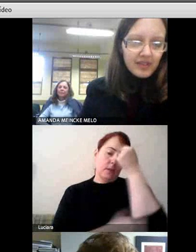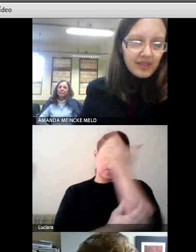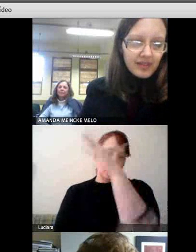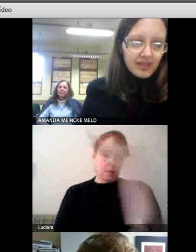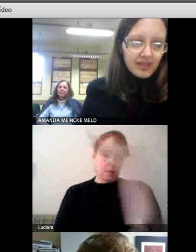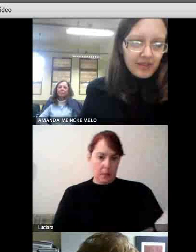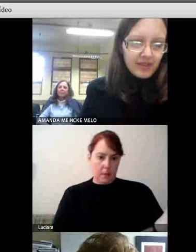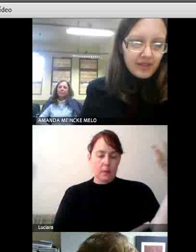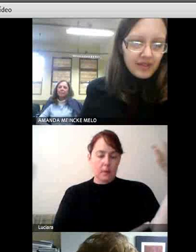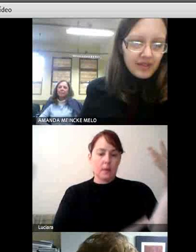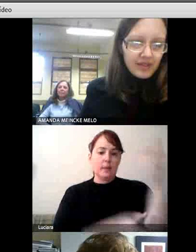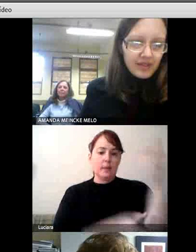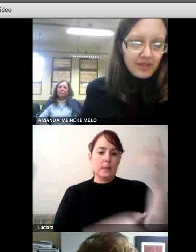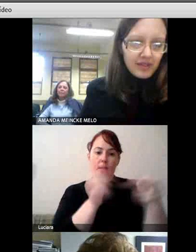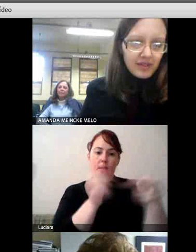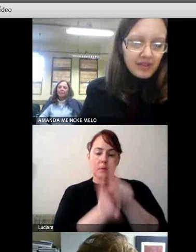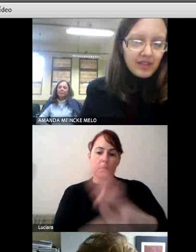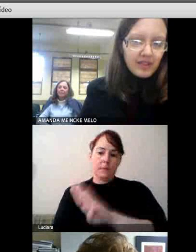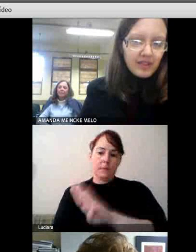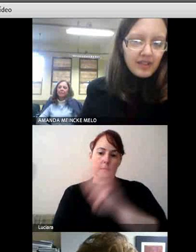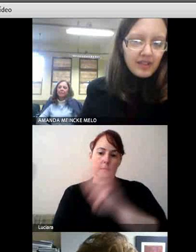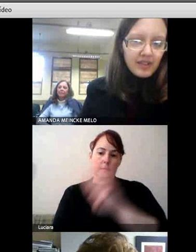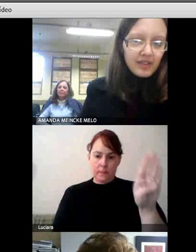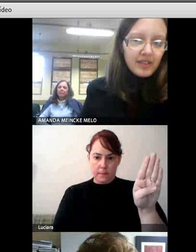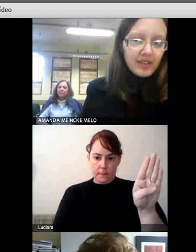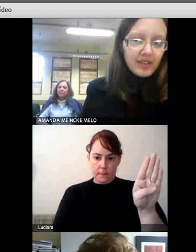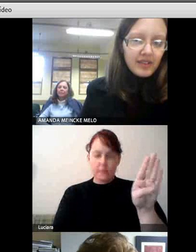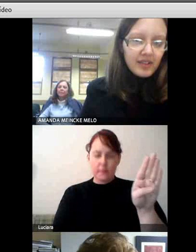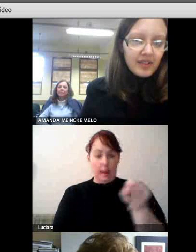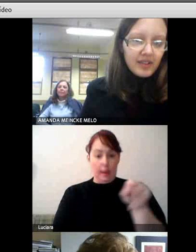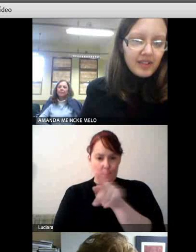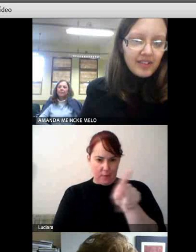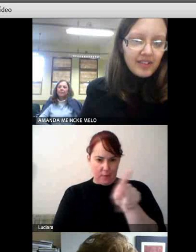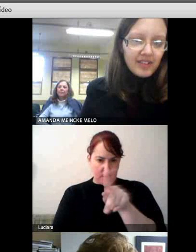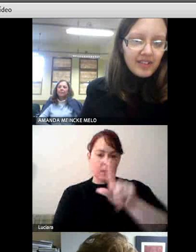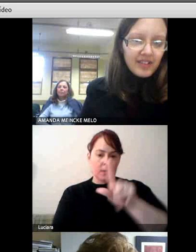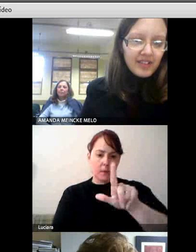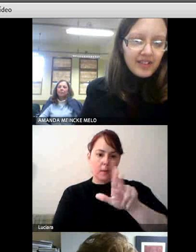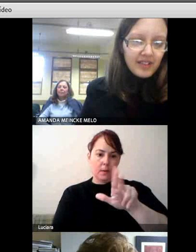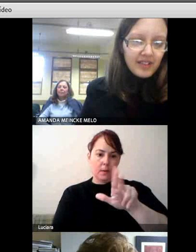Isso. A procura pelo conhecimento para saborear a informação é mínima.